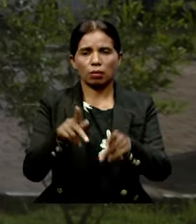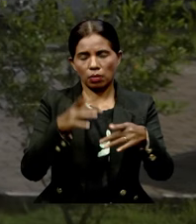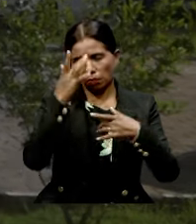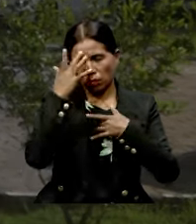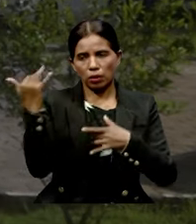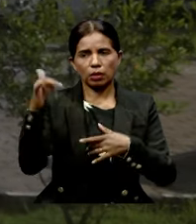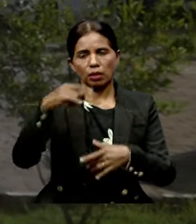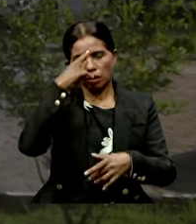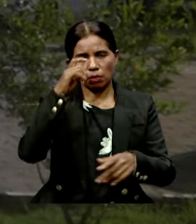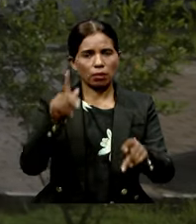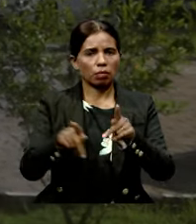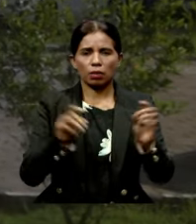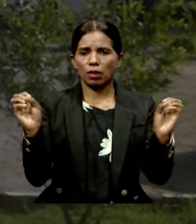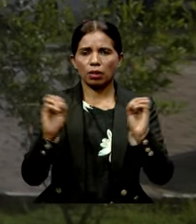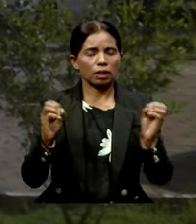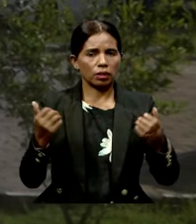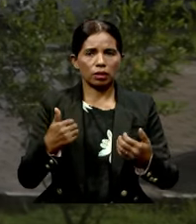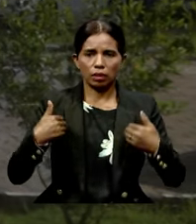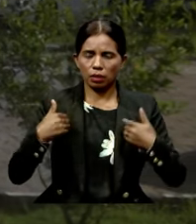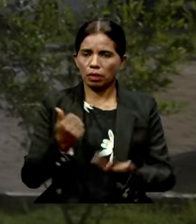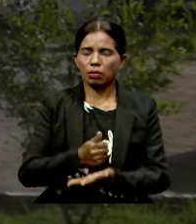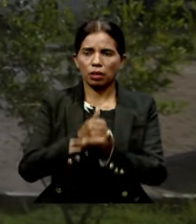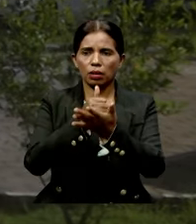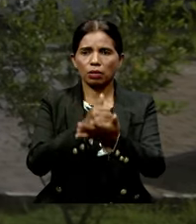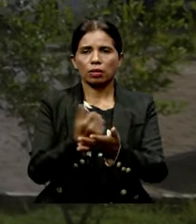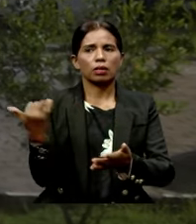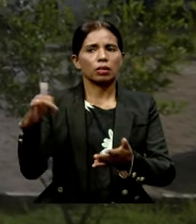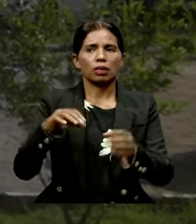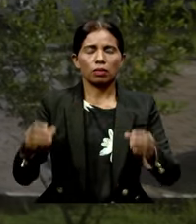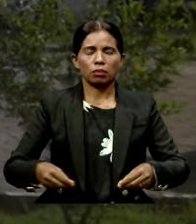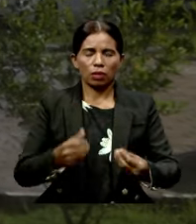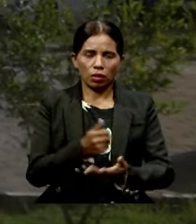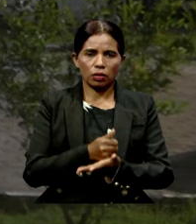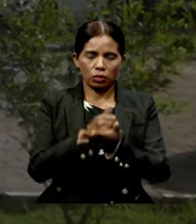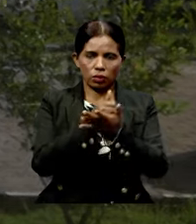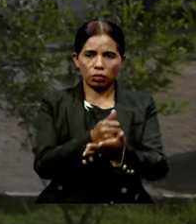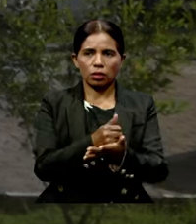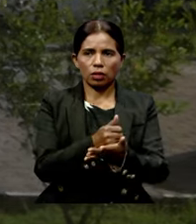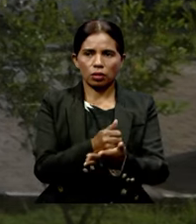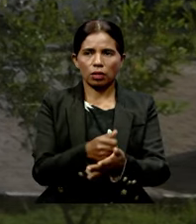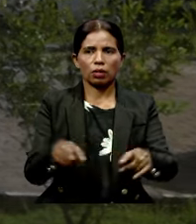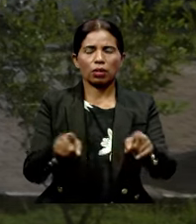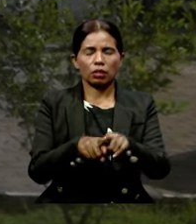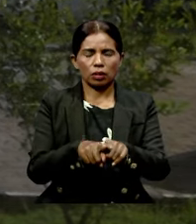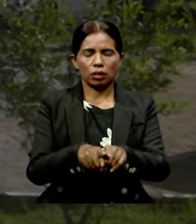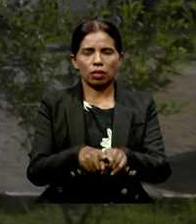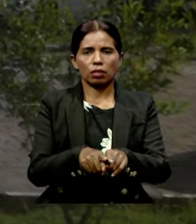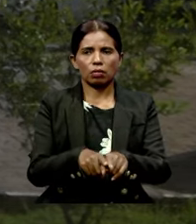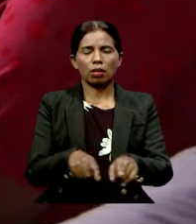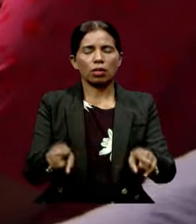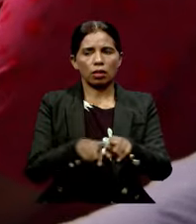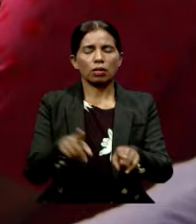ema menos então sira ni capacidade tu fo assistência agora ne nessa complicado liu compara ho